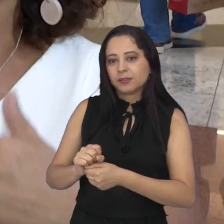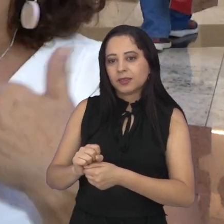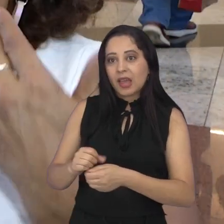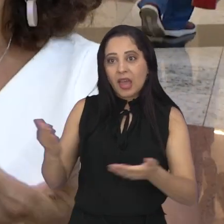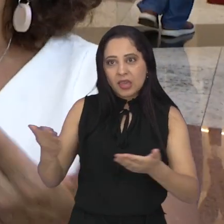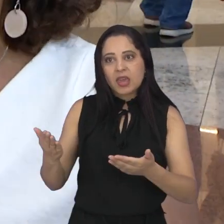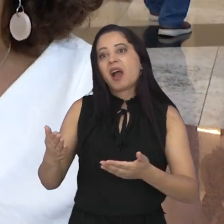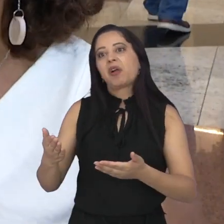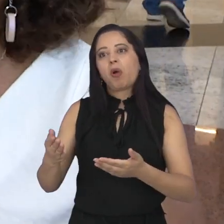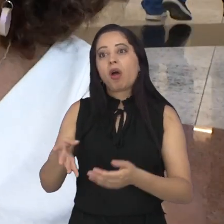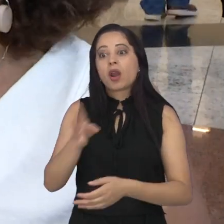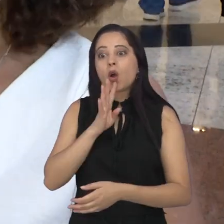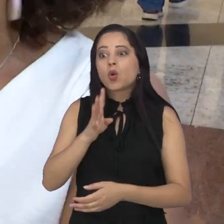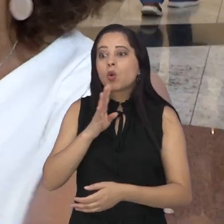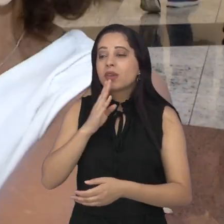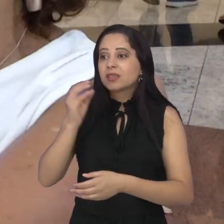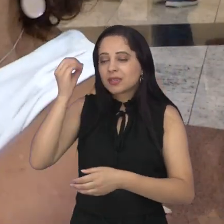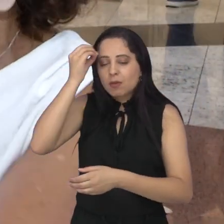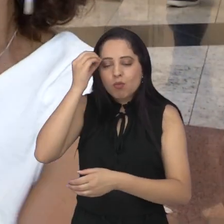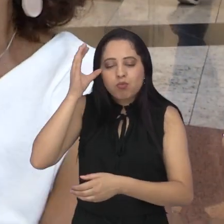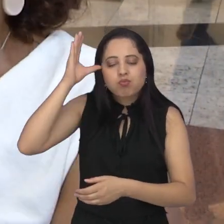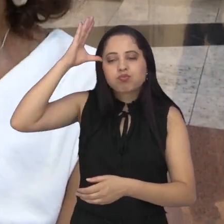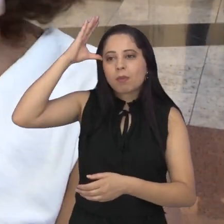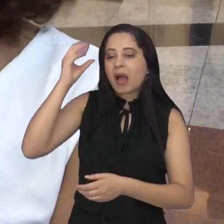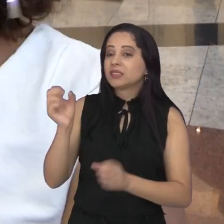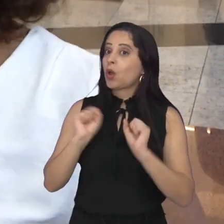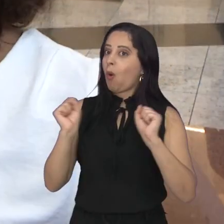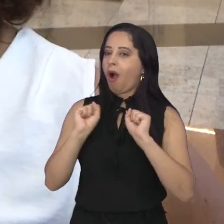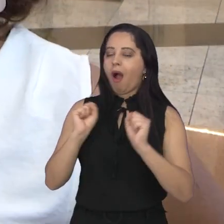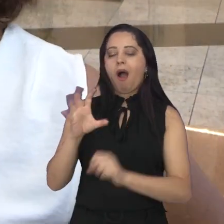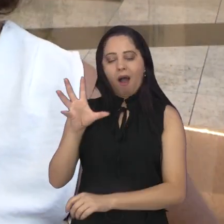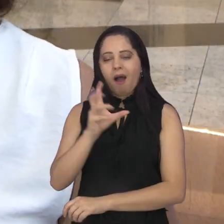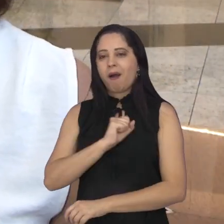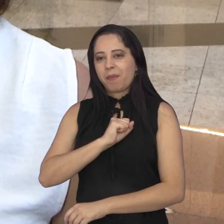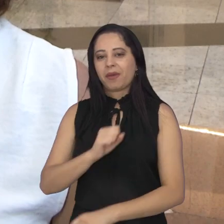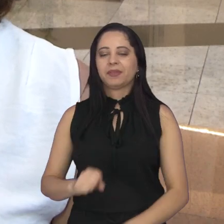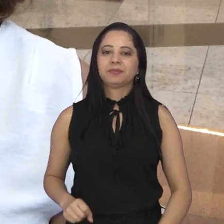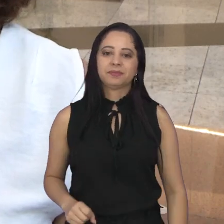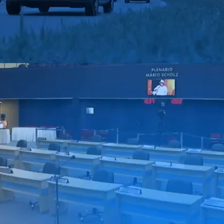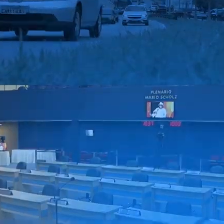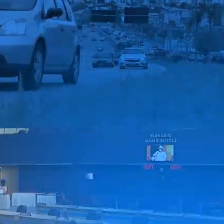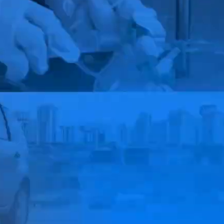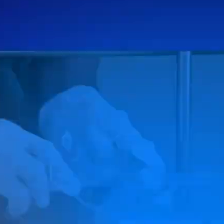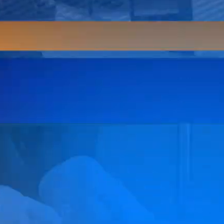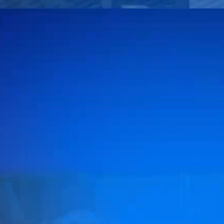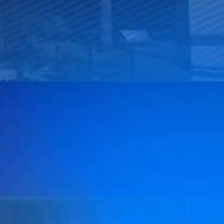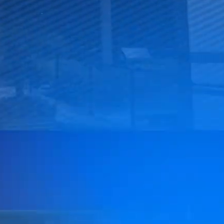pouco, agora aprofundar mais numa sequência lógica, adorei, gostei sim.